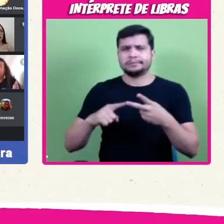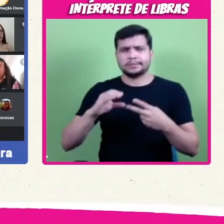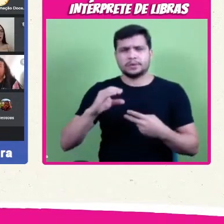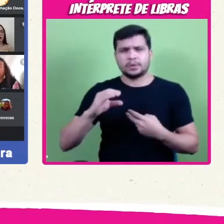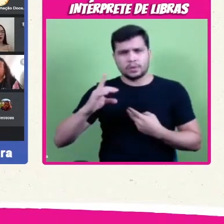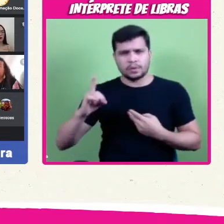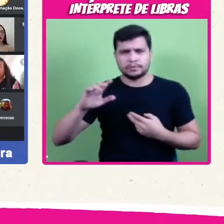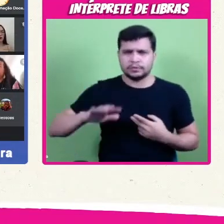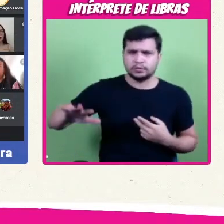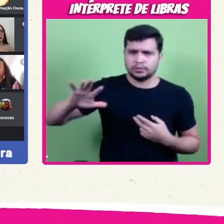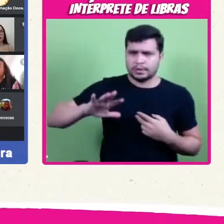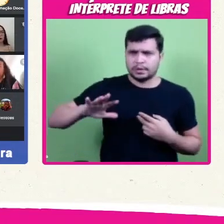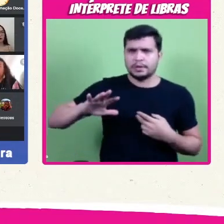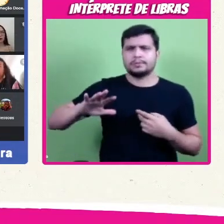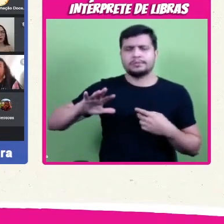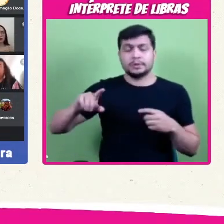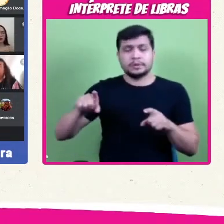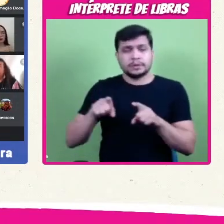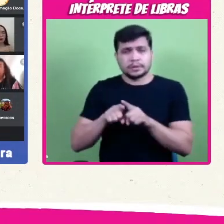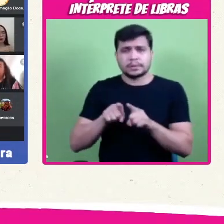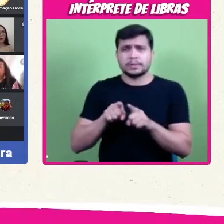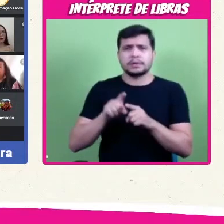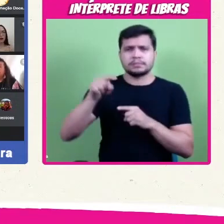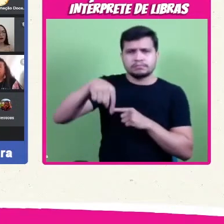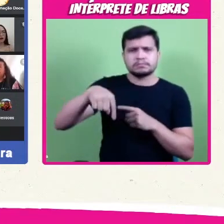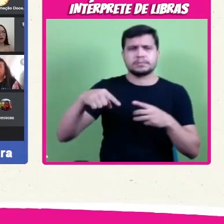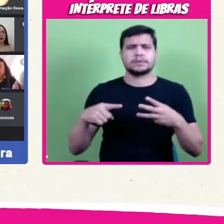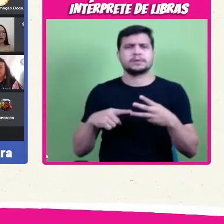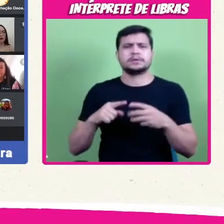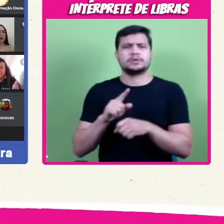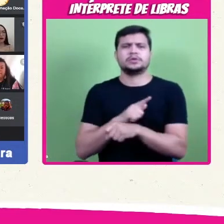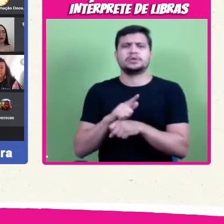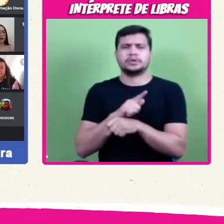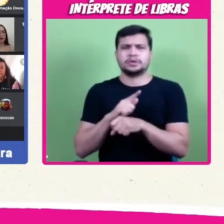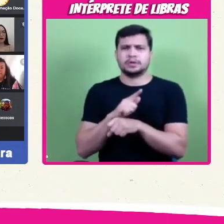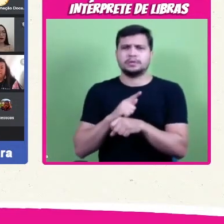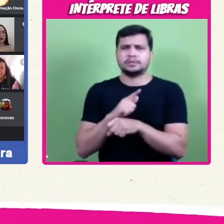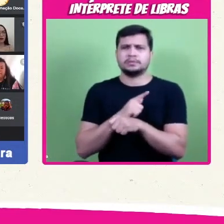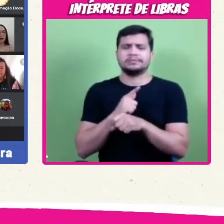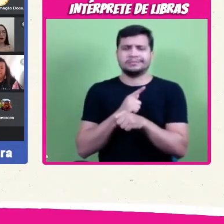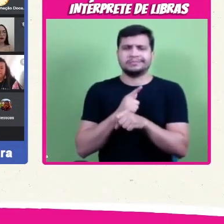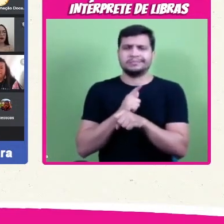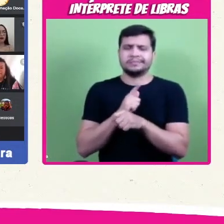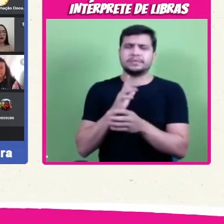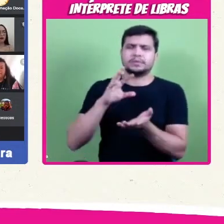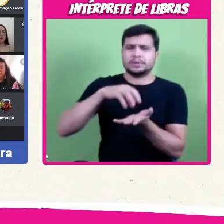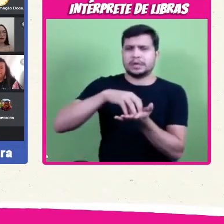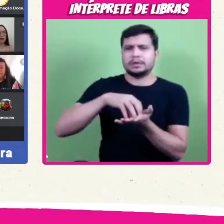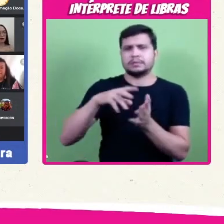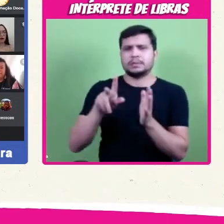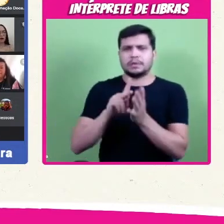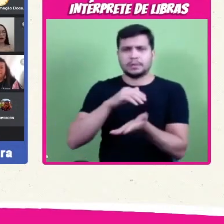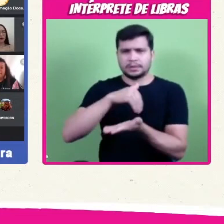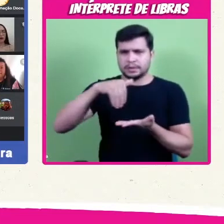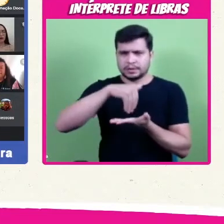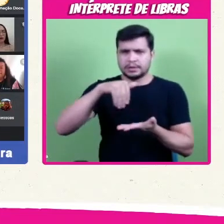regionais, chegando aqui até a gestão na sede da secretaria, todos nós que